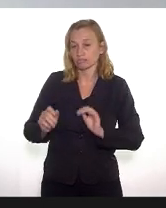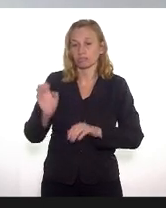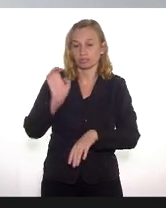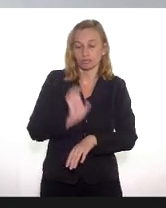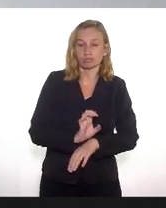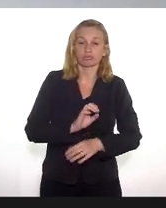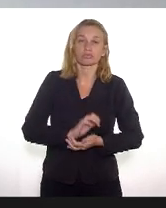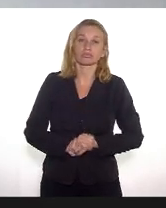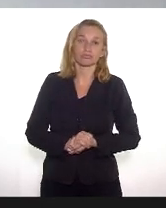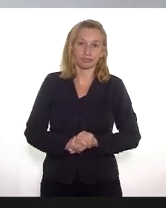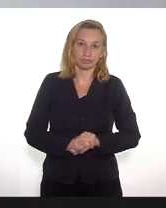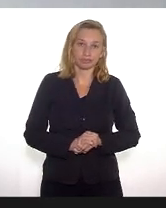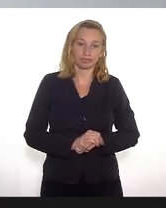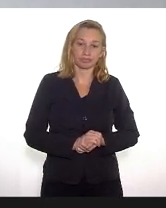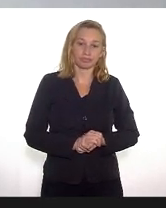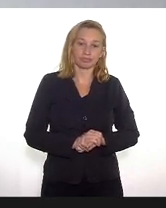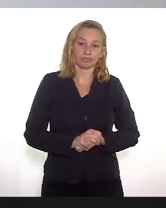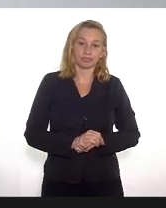e nem